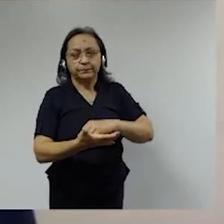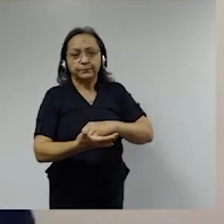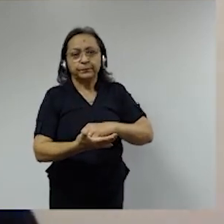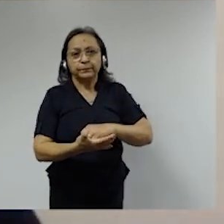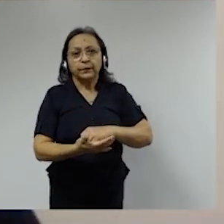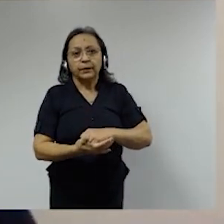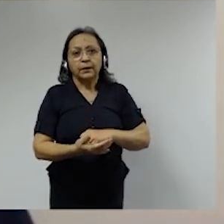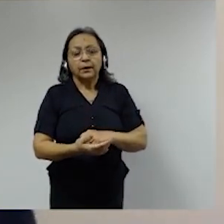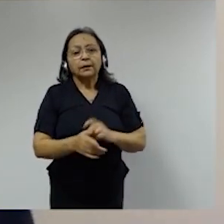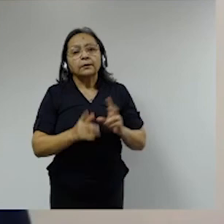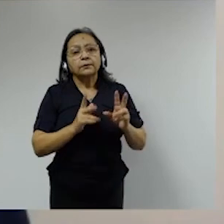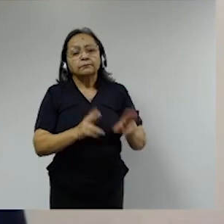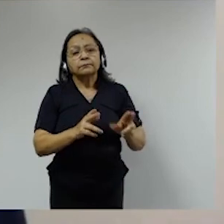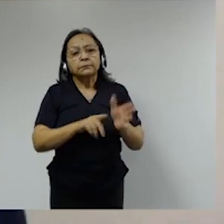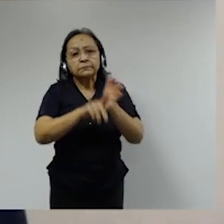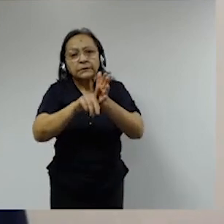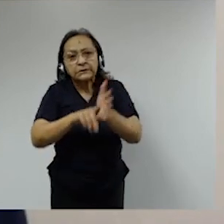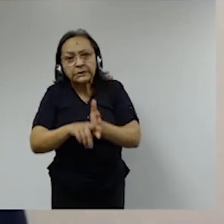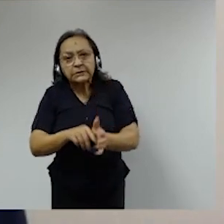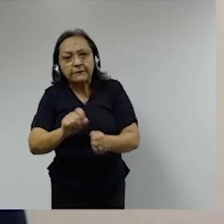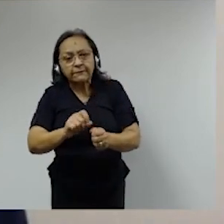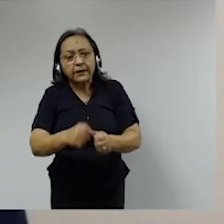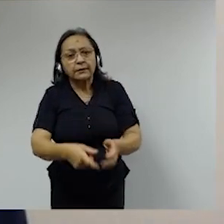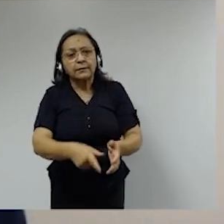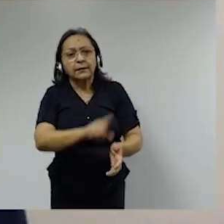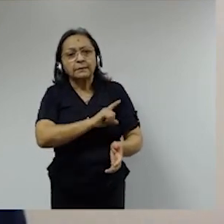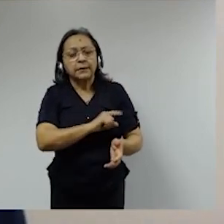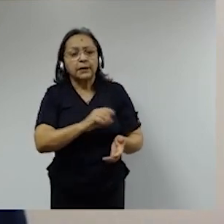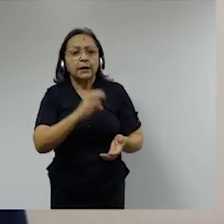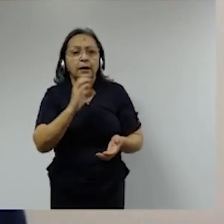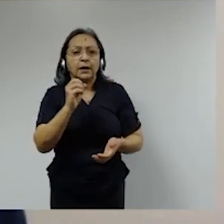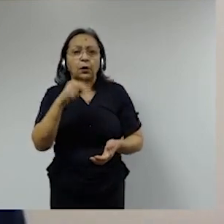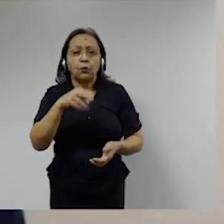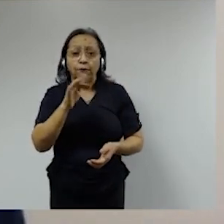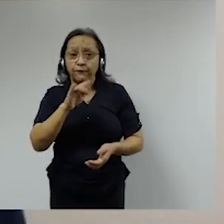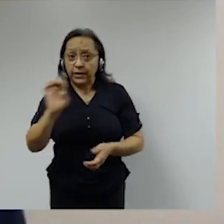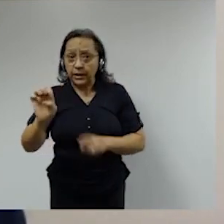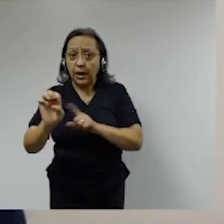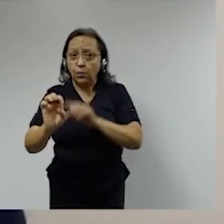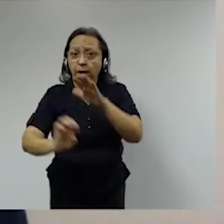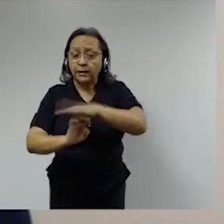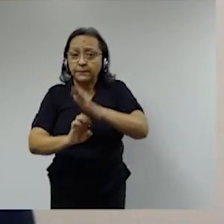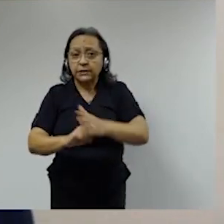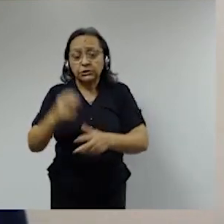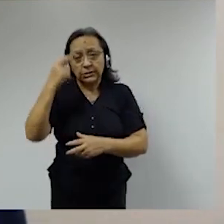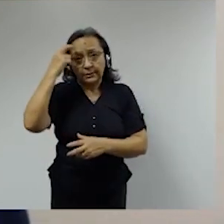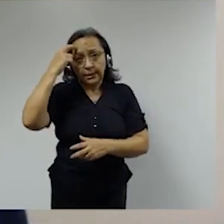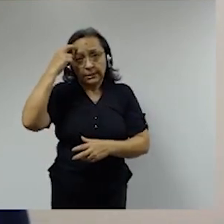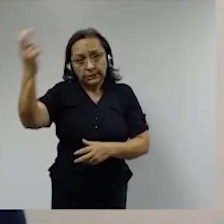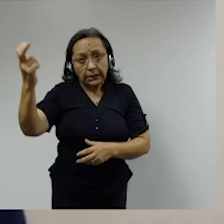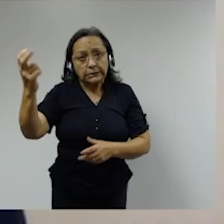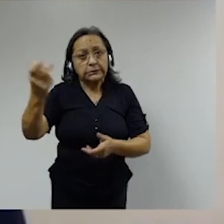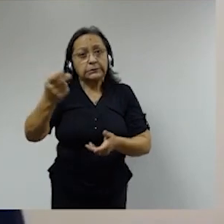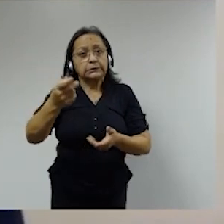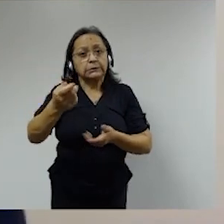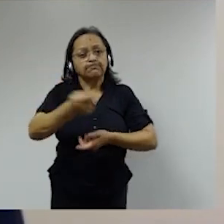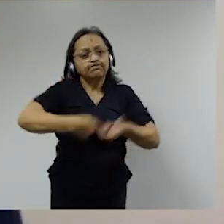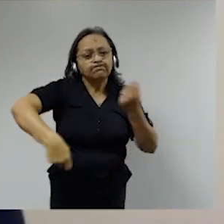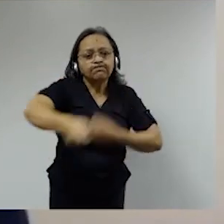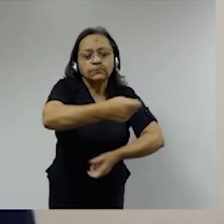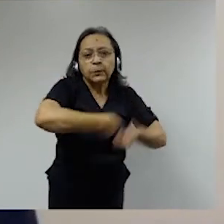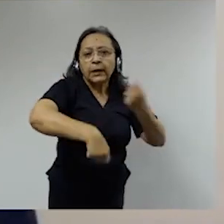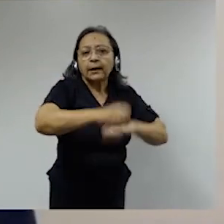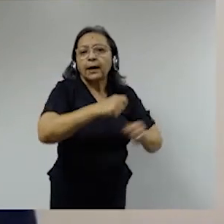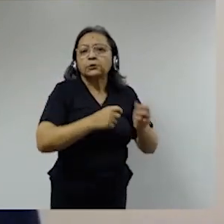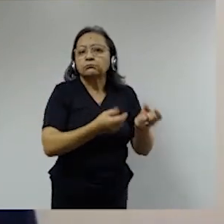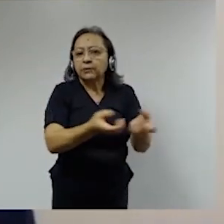De acordo com o levantamento realizado pela Compre e Confie, é uma empresa de inteligência de mercado para o comércio